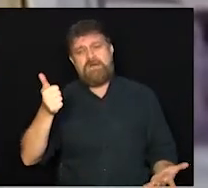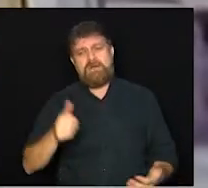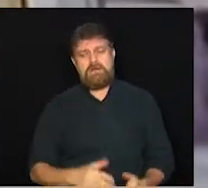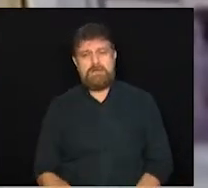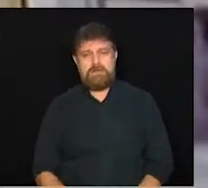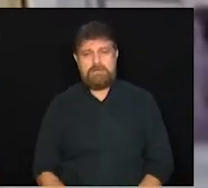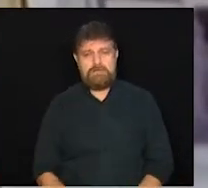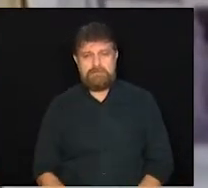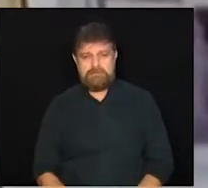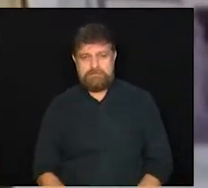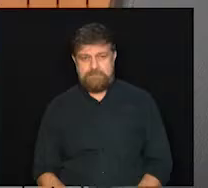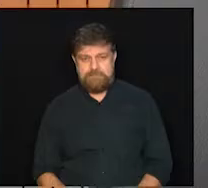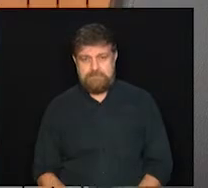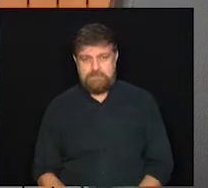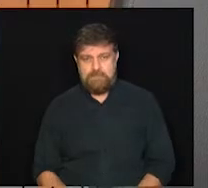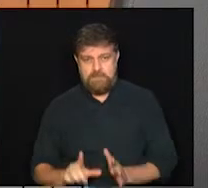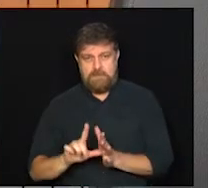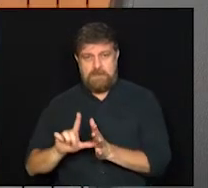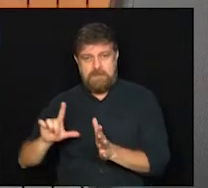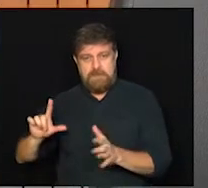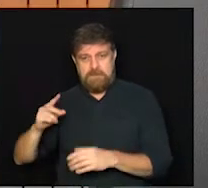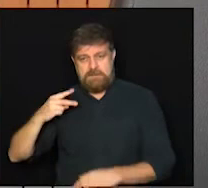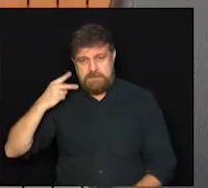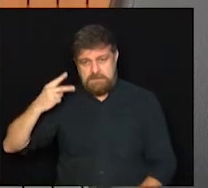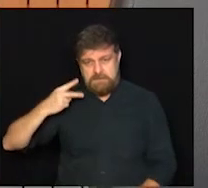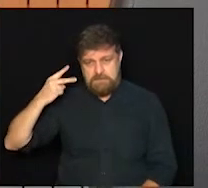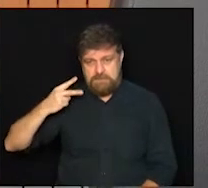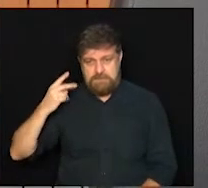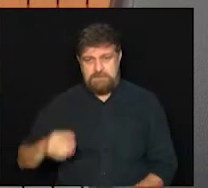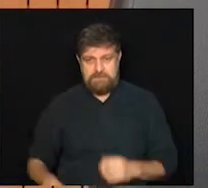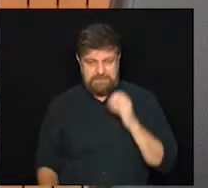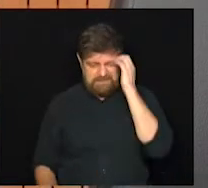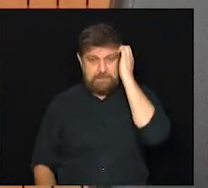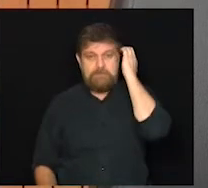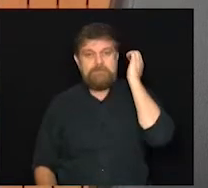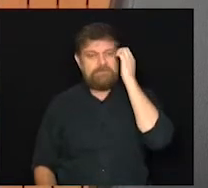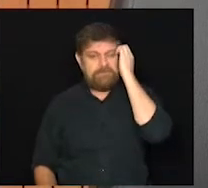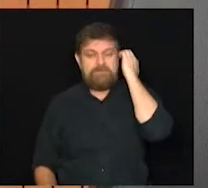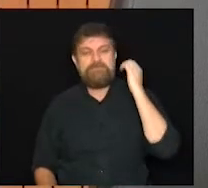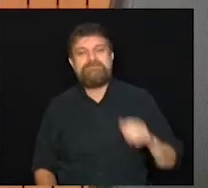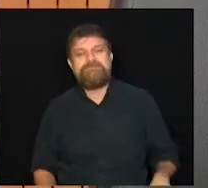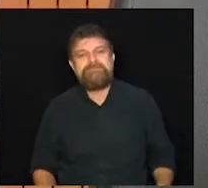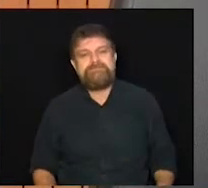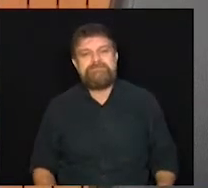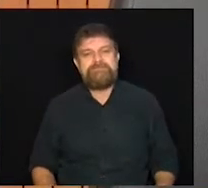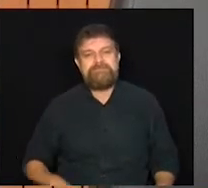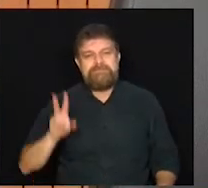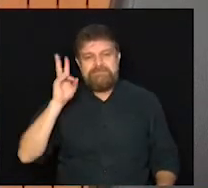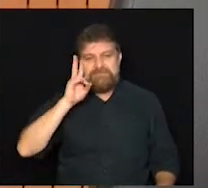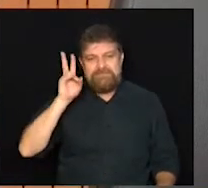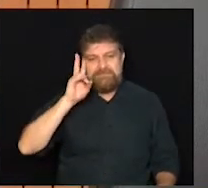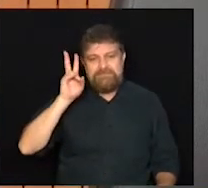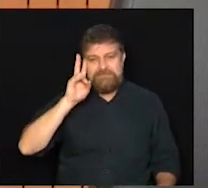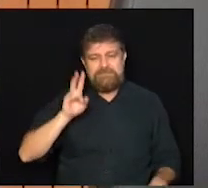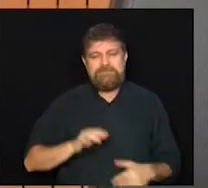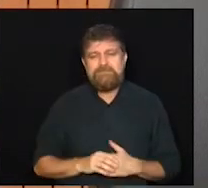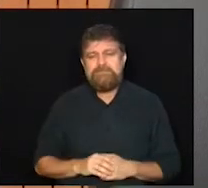Ok. Antes de passar para o vereador... O próprio Instituto Agronômico, vou sair da Unicamp. Eu me lembro...